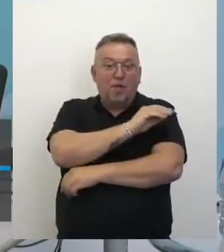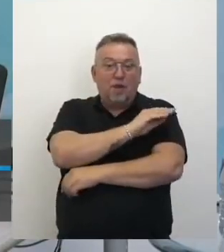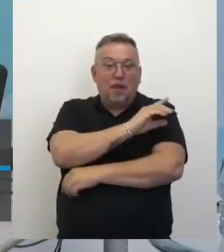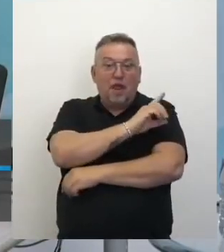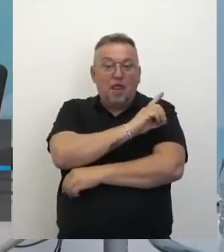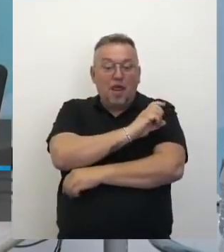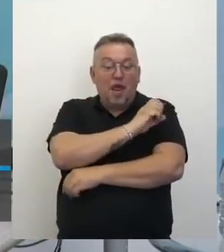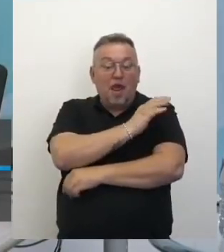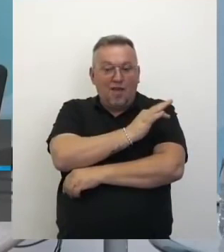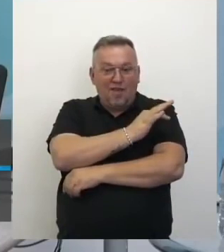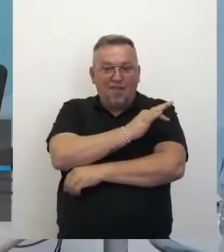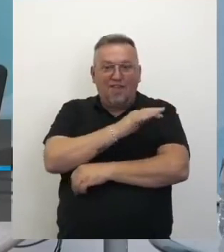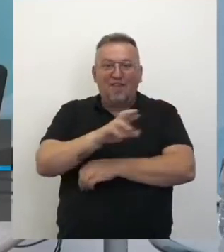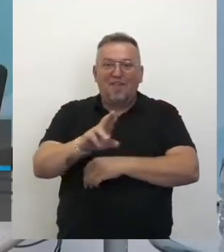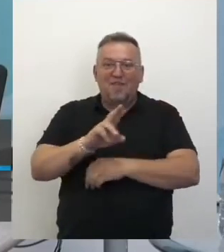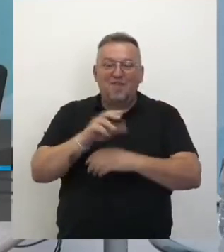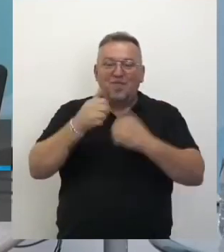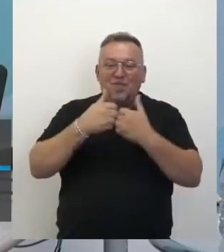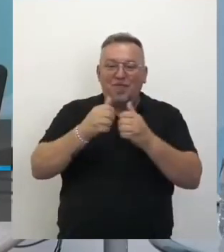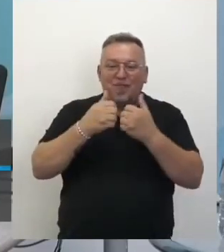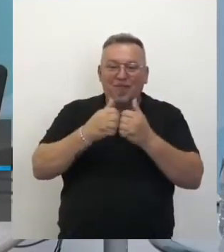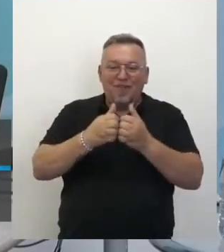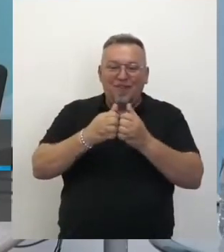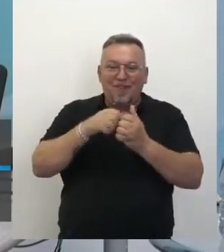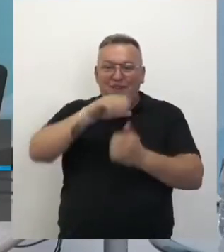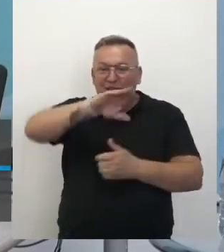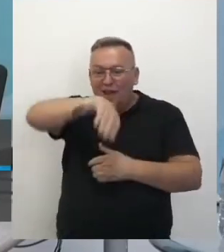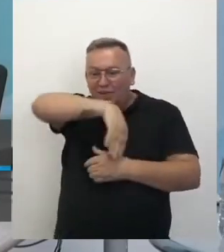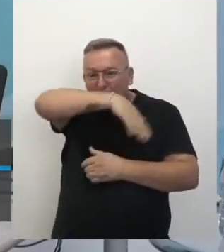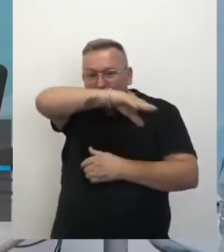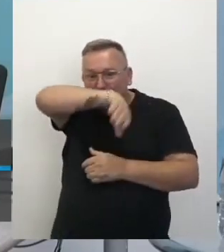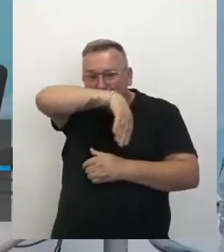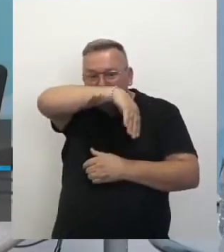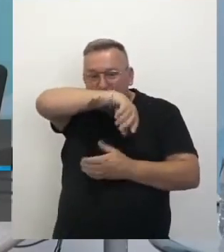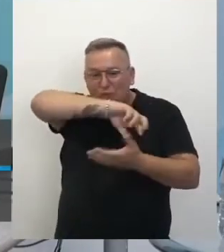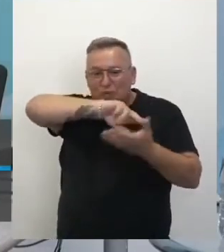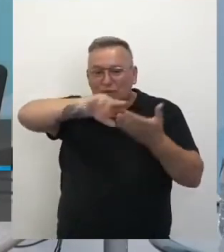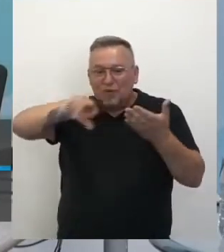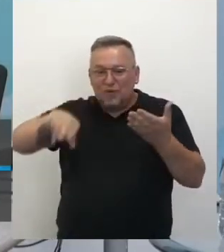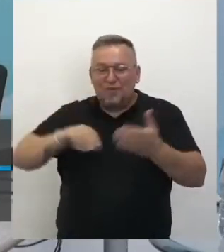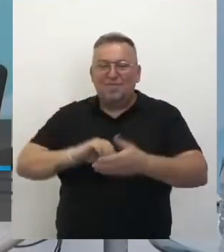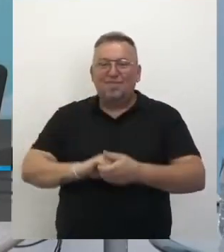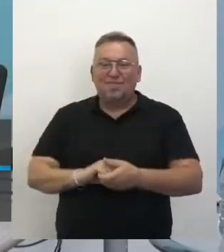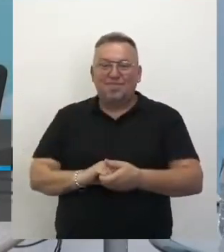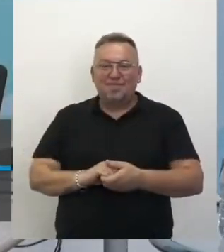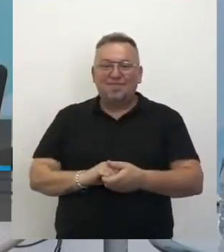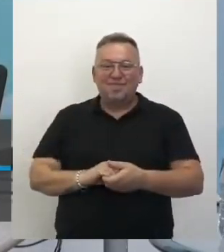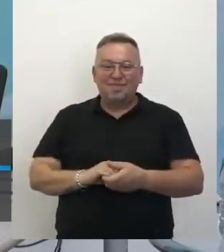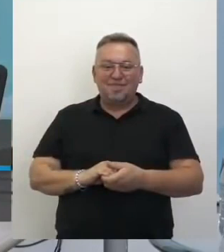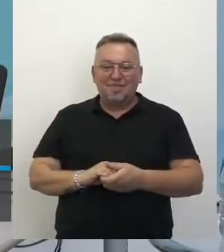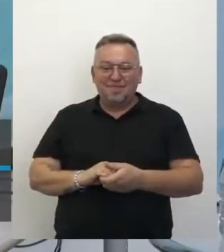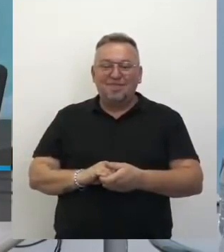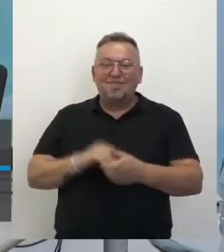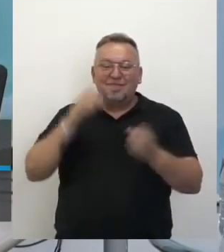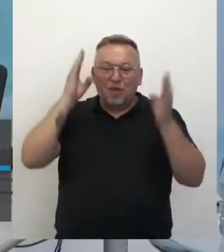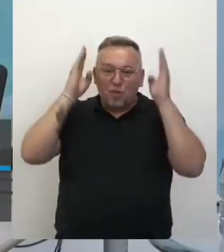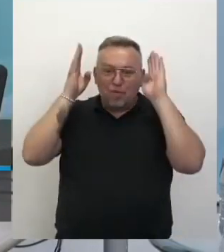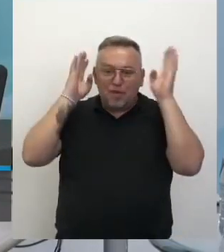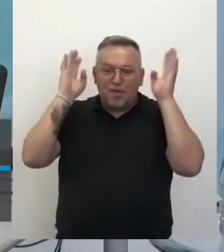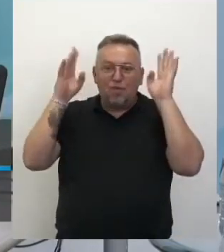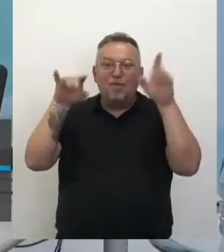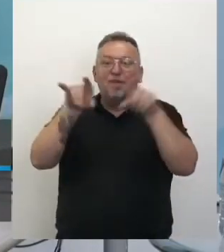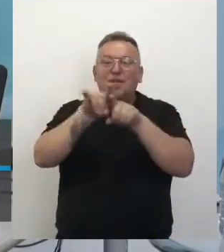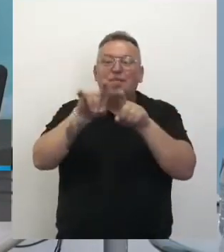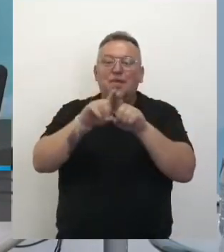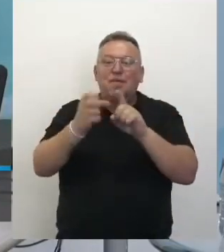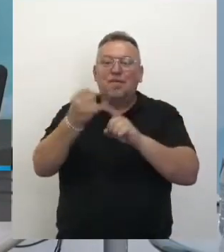F, eles responderam ônibus, elefante e etc. O elefante apareceu muito aqui. Né? Caminhão também apareceu